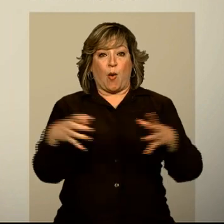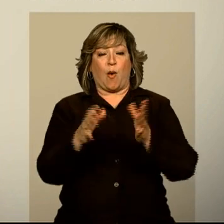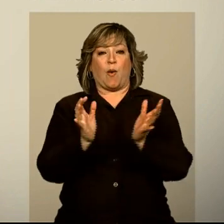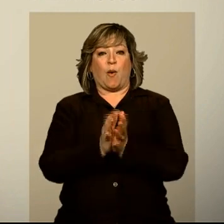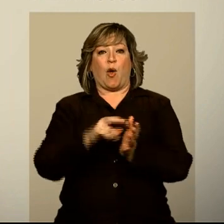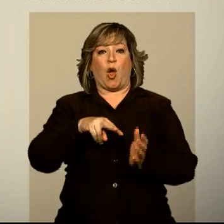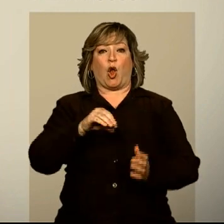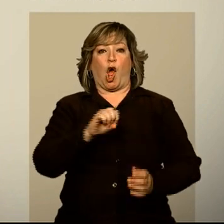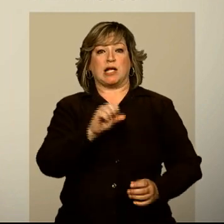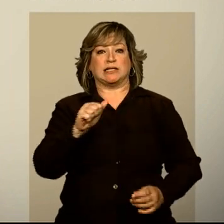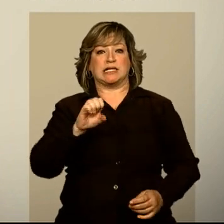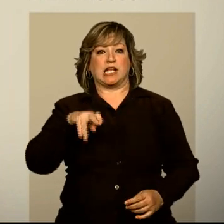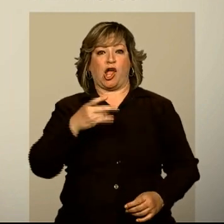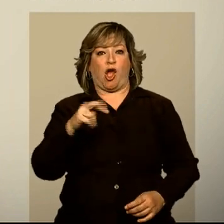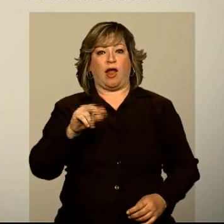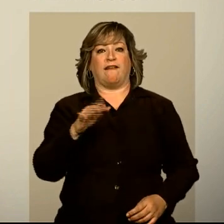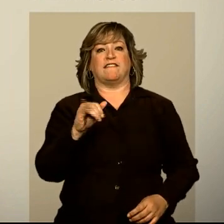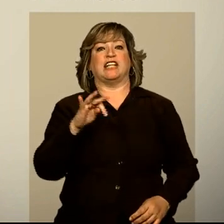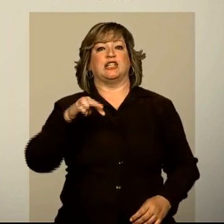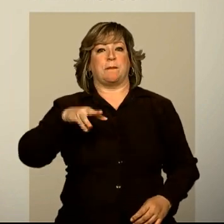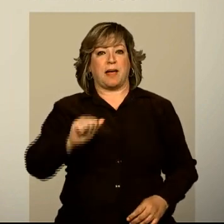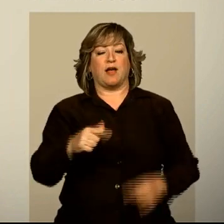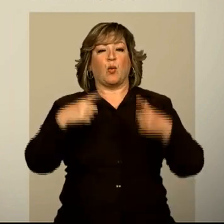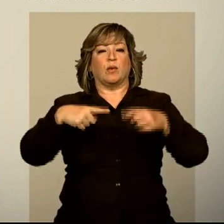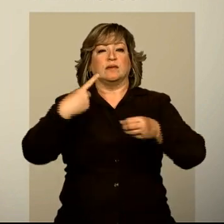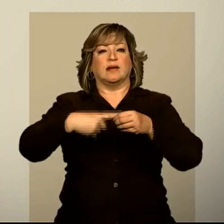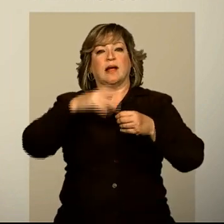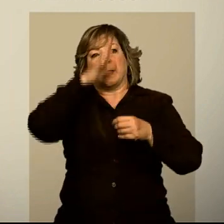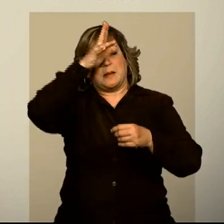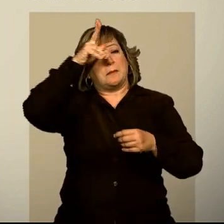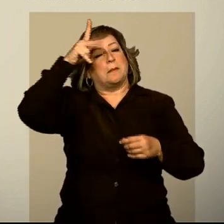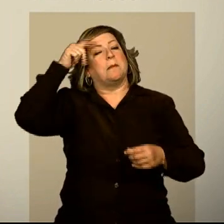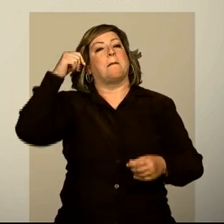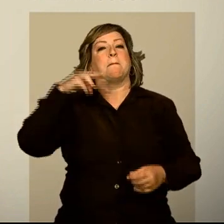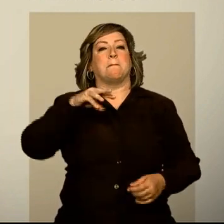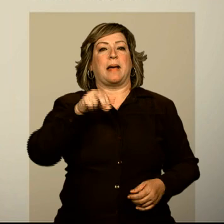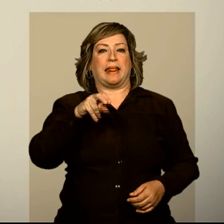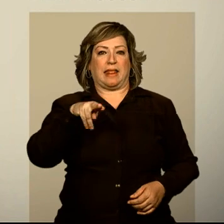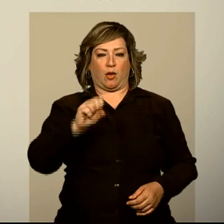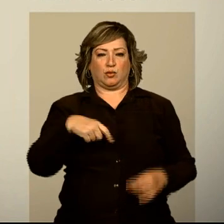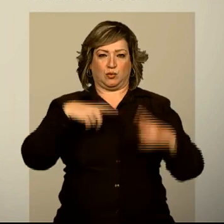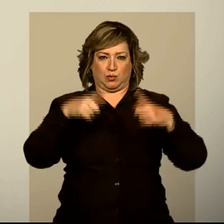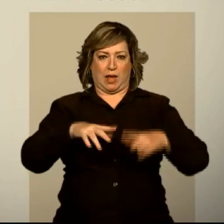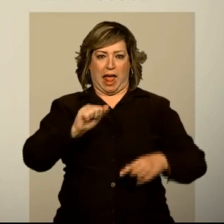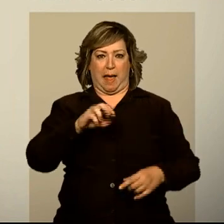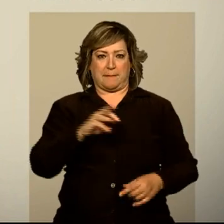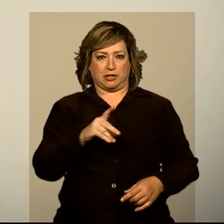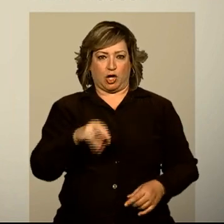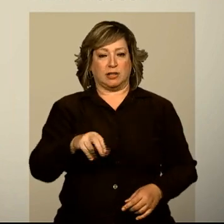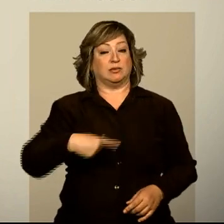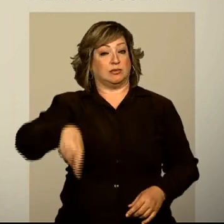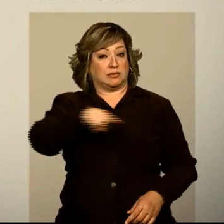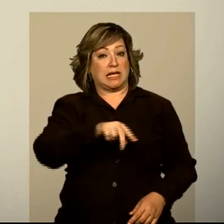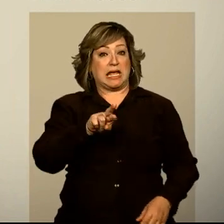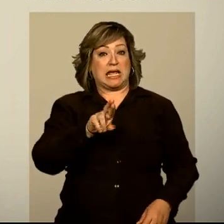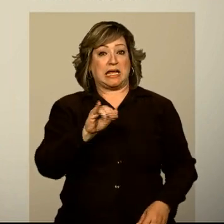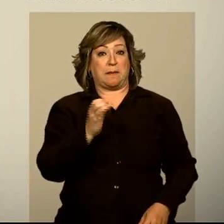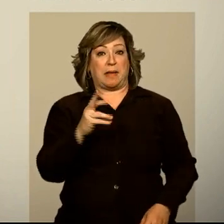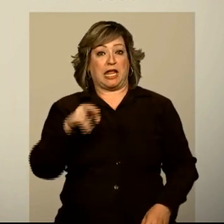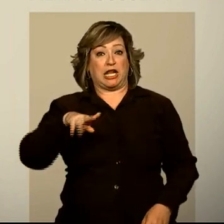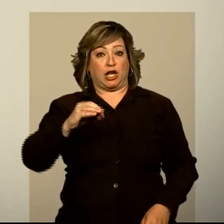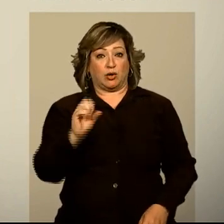Comunidade Nossa Senhora de Fátima e fica lá o peão de Manaus no Amazonas os ribeirinhos da